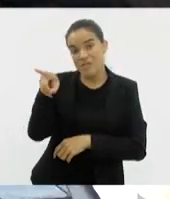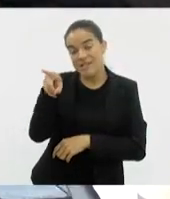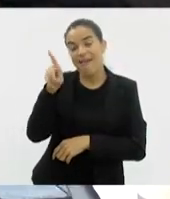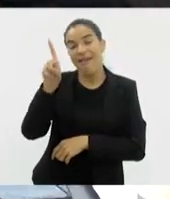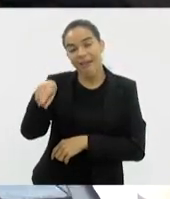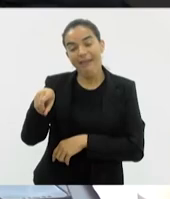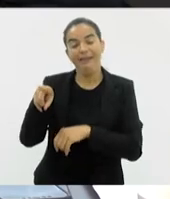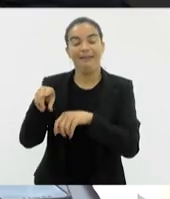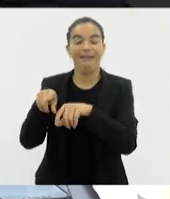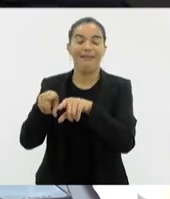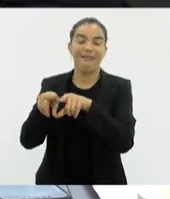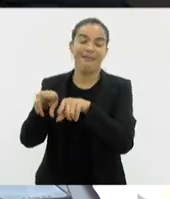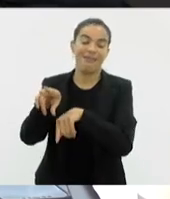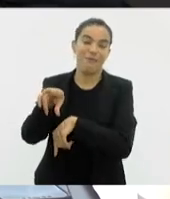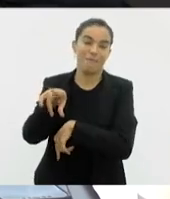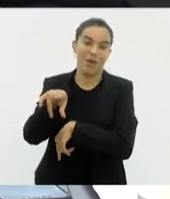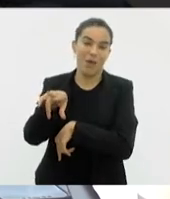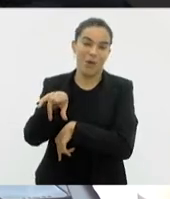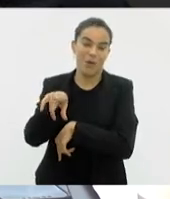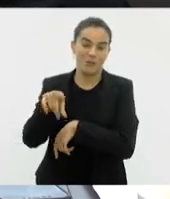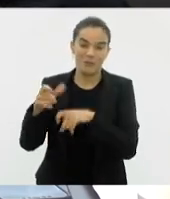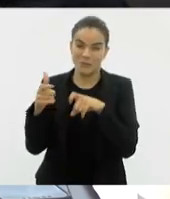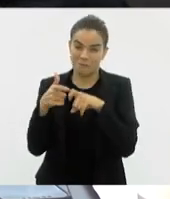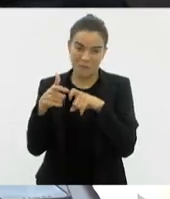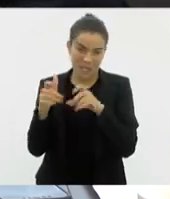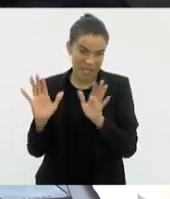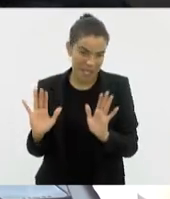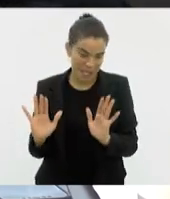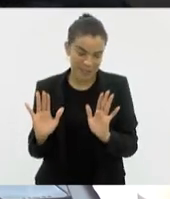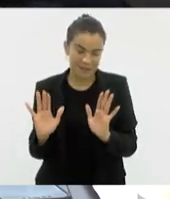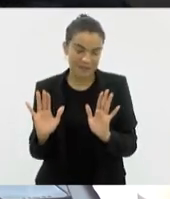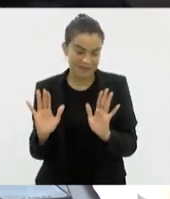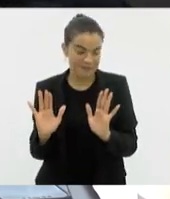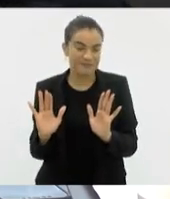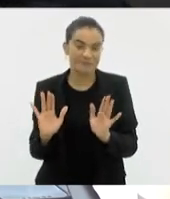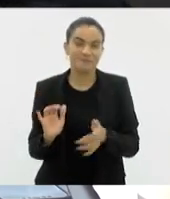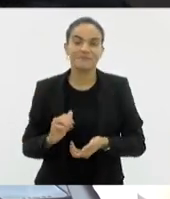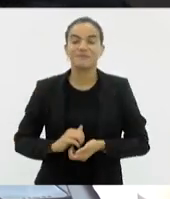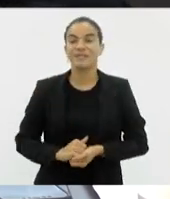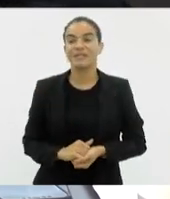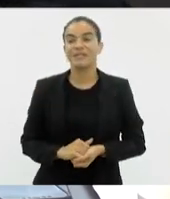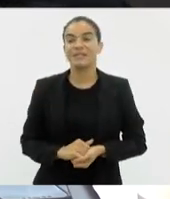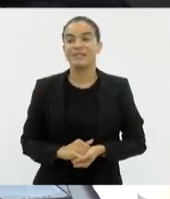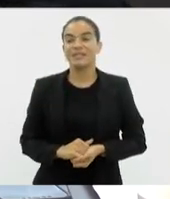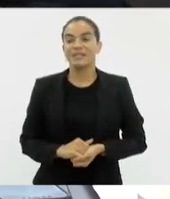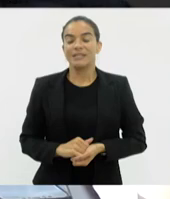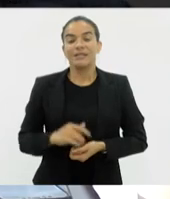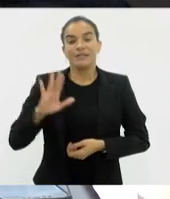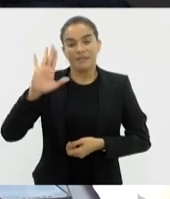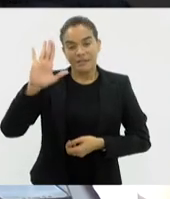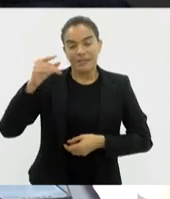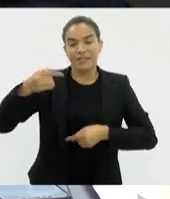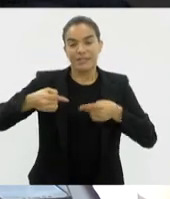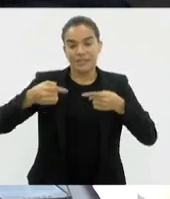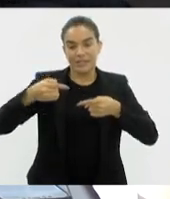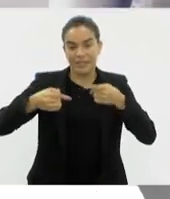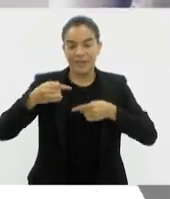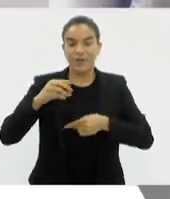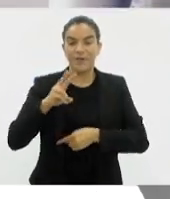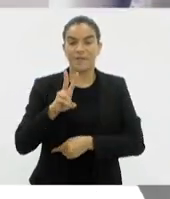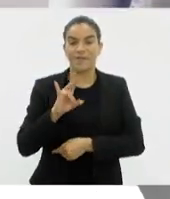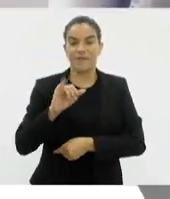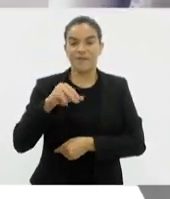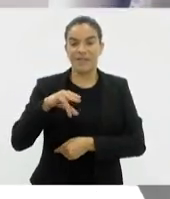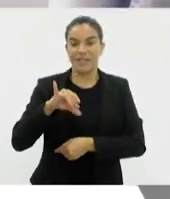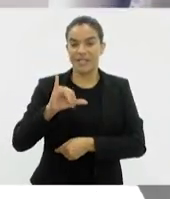pode conversar, inclusive, com o irmão dele depois, o projeto não está na pauta ainda. É só... Para discutir, senhor presidente. Para discutir, deputado Vinícius